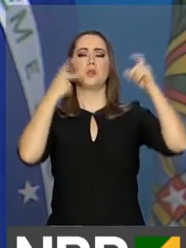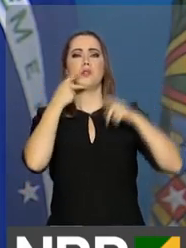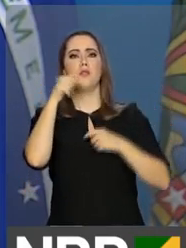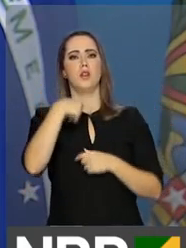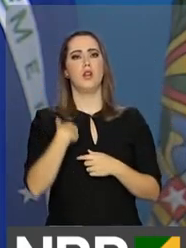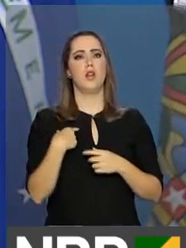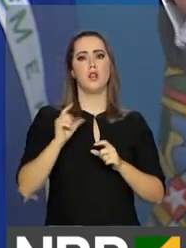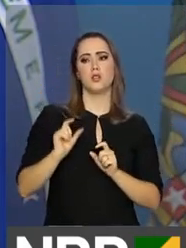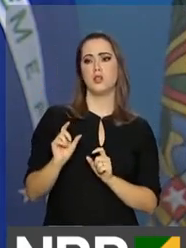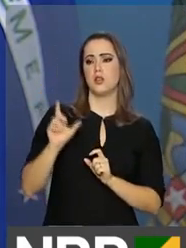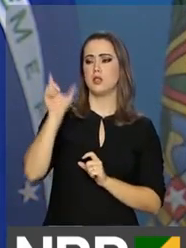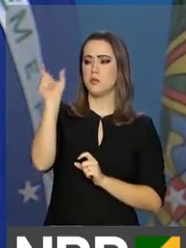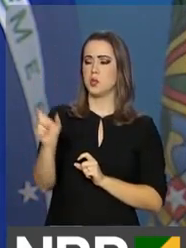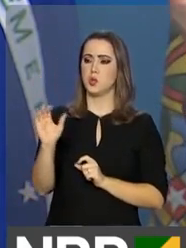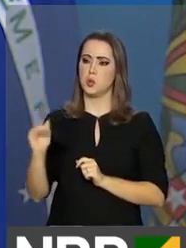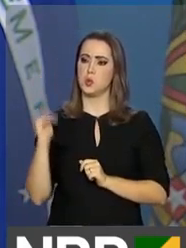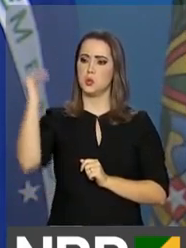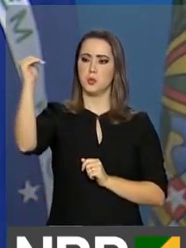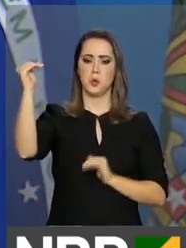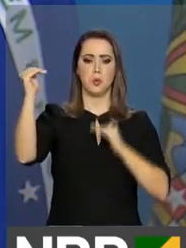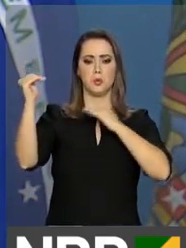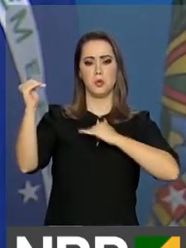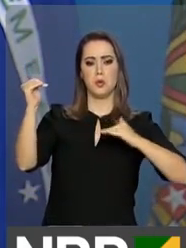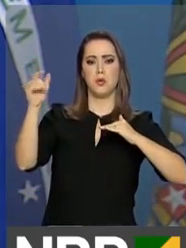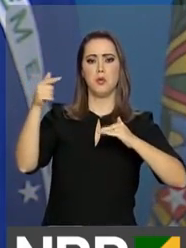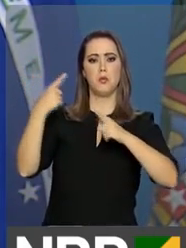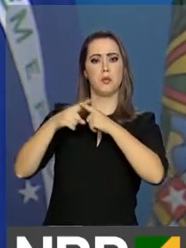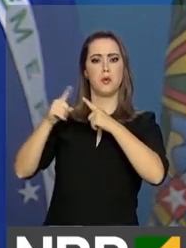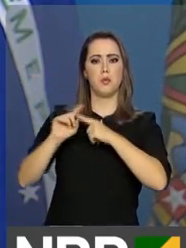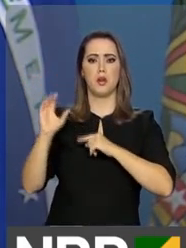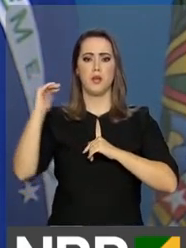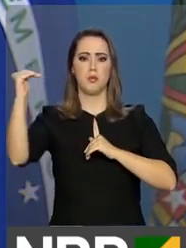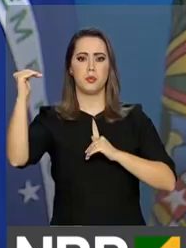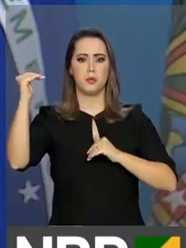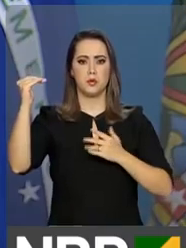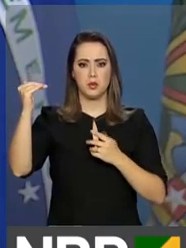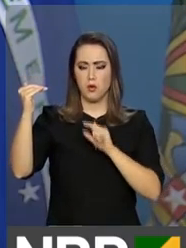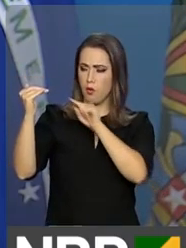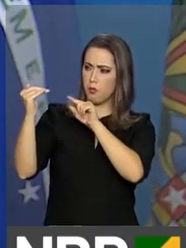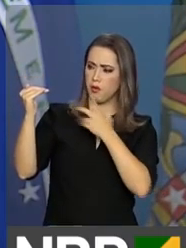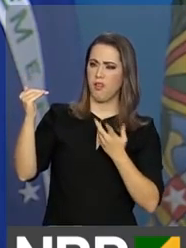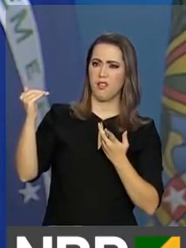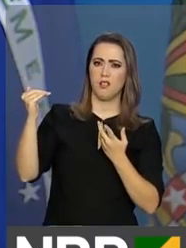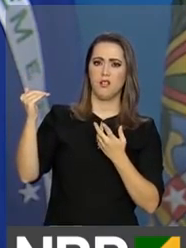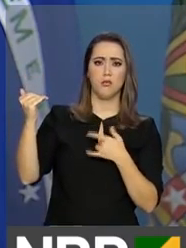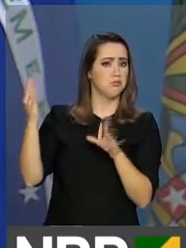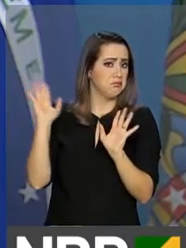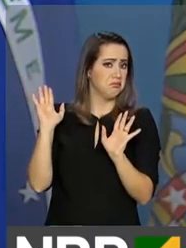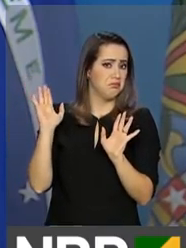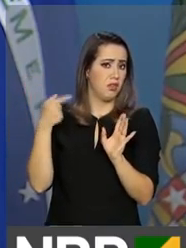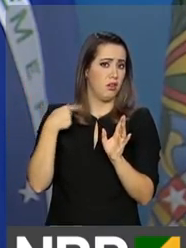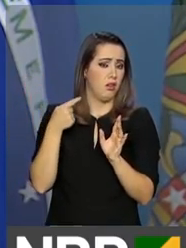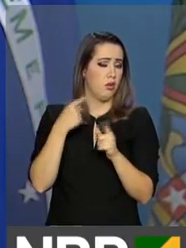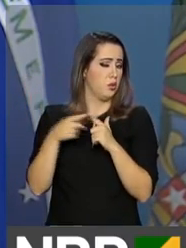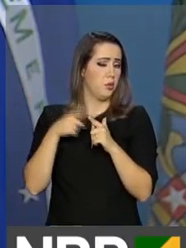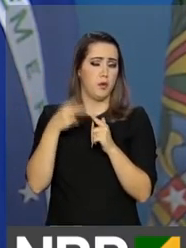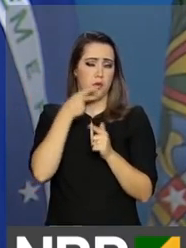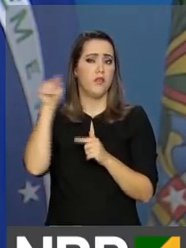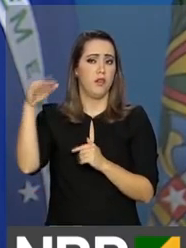se alguns privilegiados vão ter prejuízo ou não, por uma razão singelíssima. Em primeiro lugar, como aqui disse,